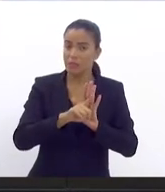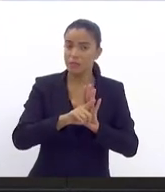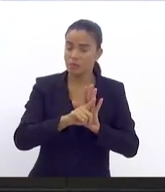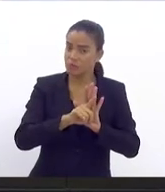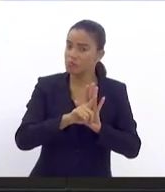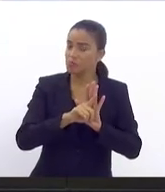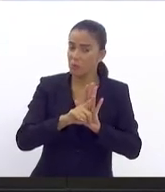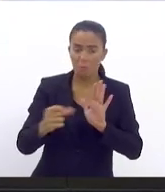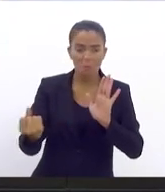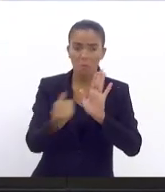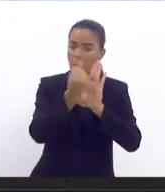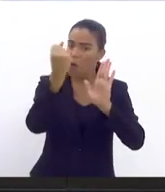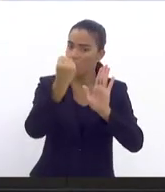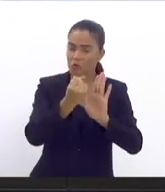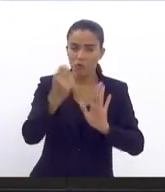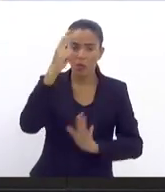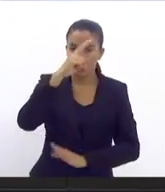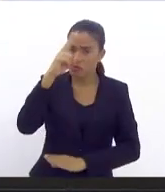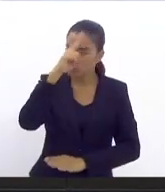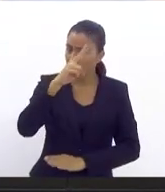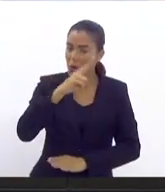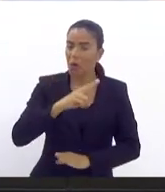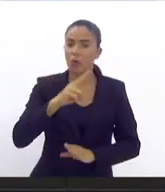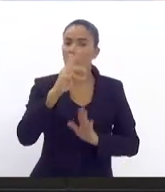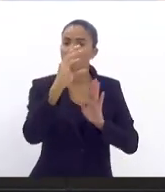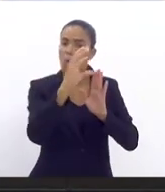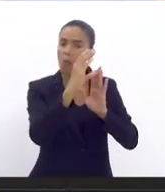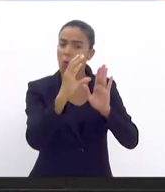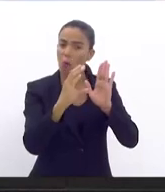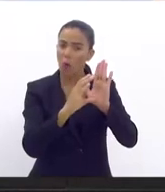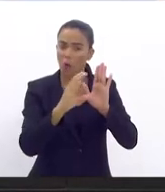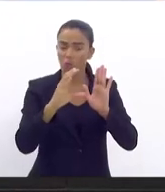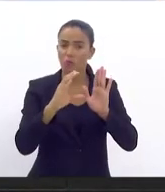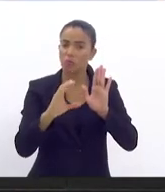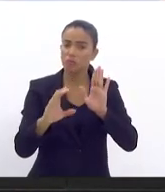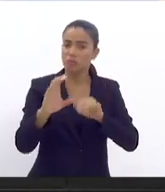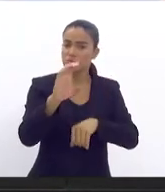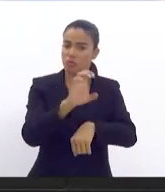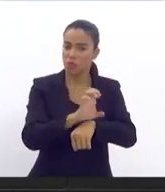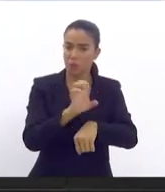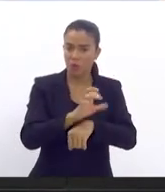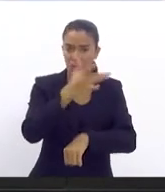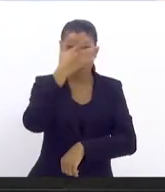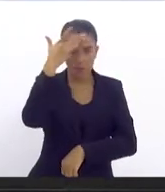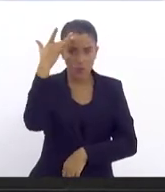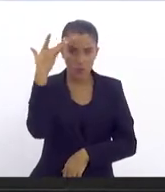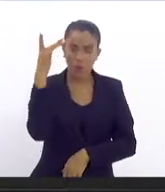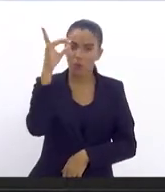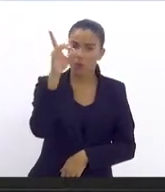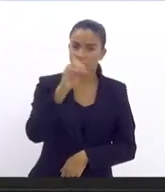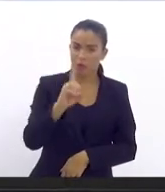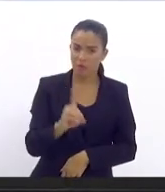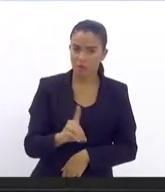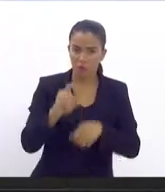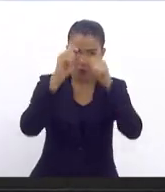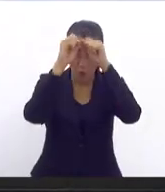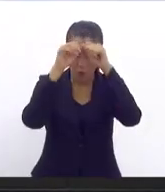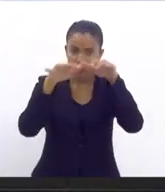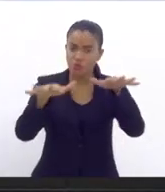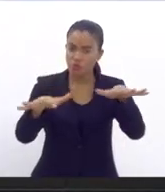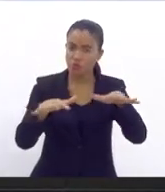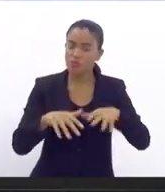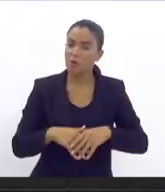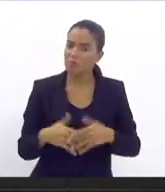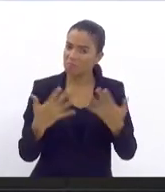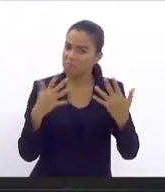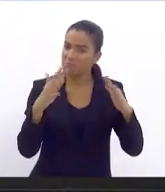perfeito, histórica e um código estadual da pessoa com autismo. Então, parabenizar os deputados que foram autores da lei original e a Vossa